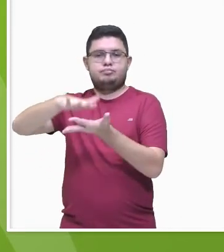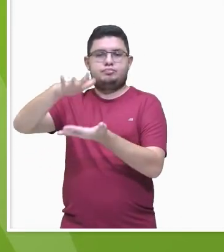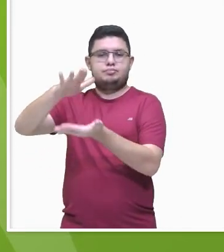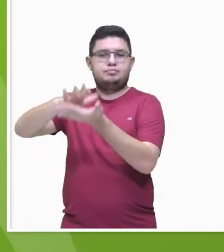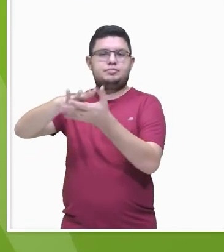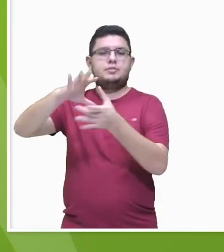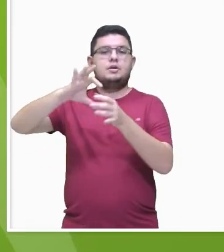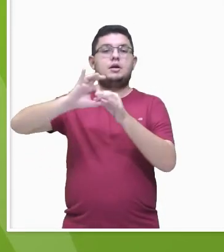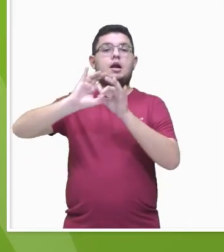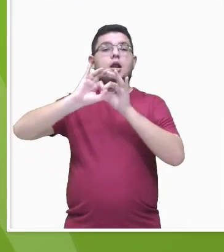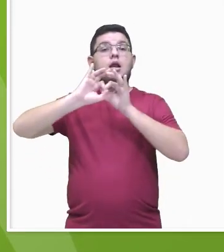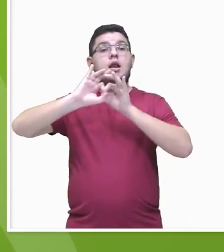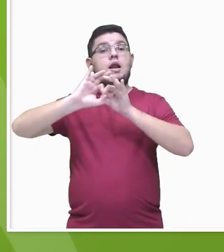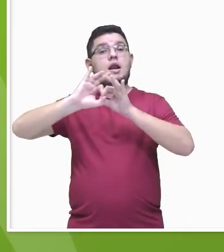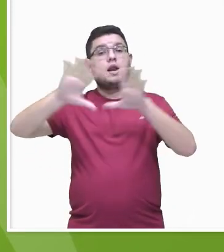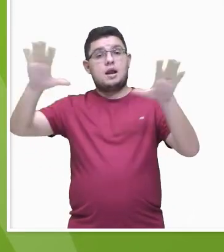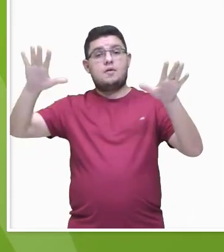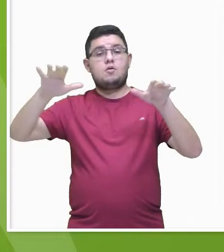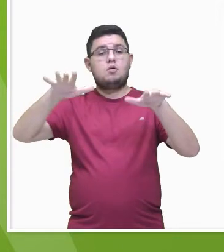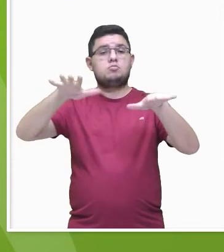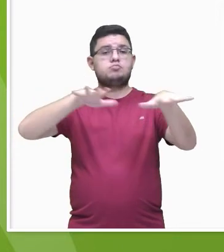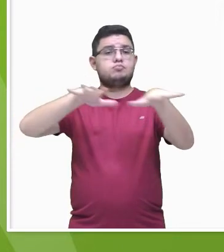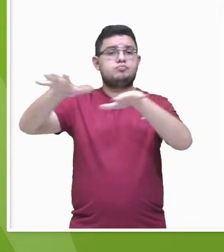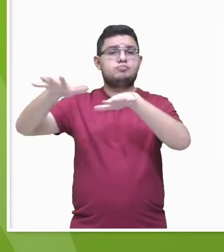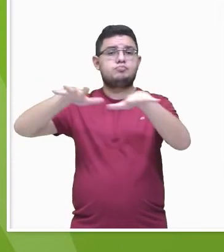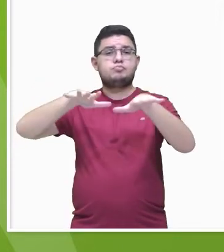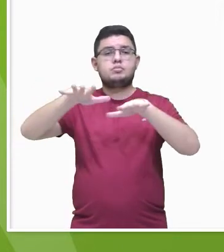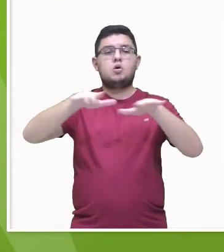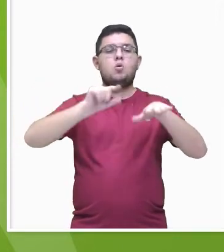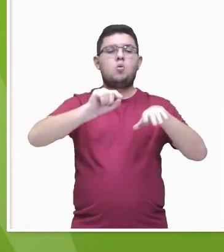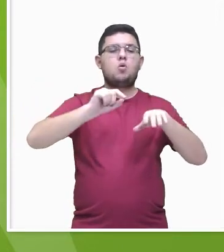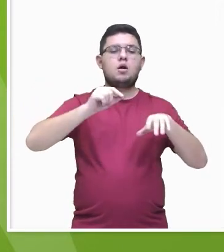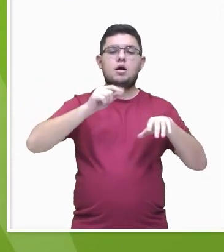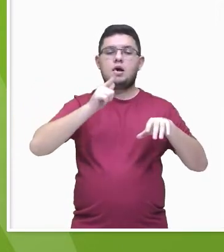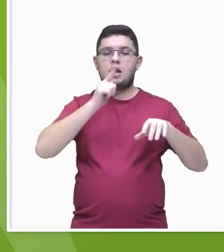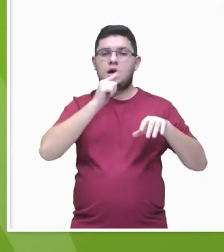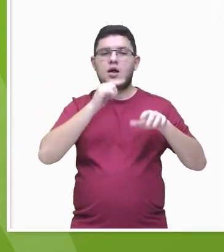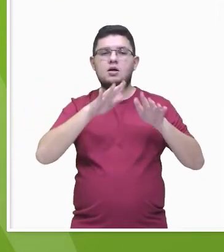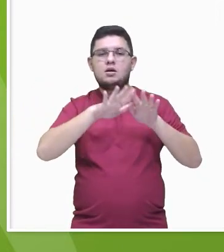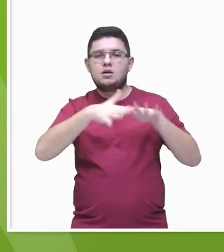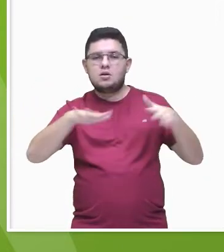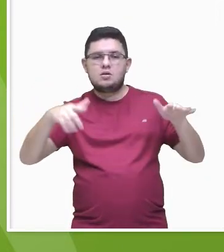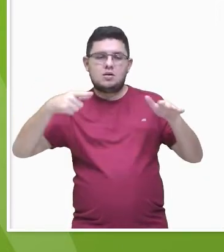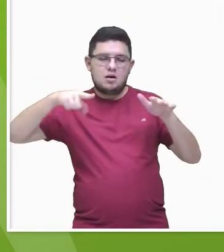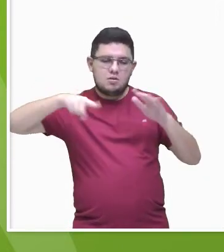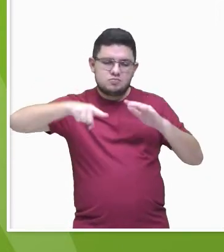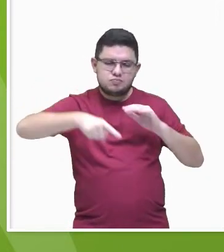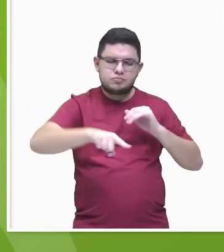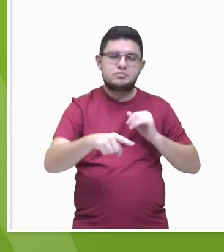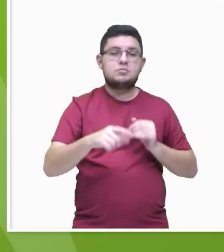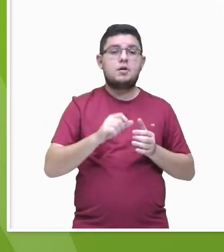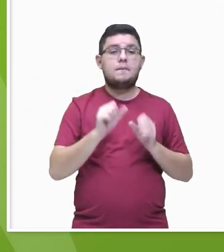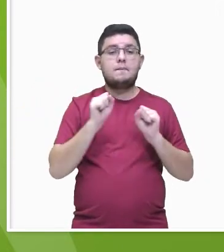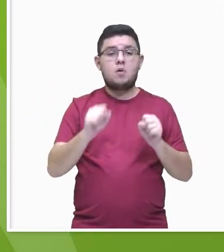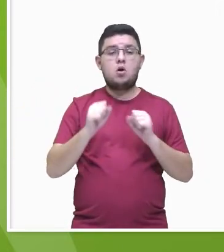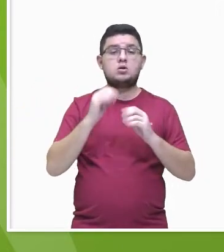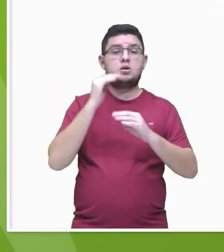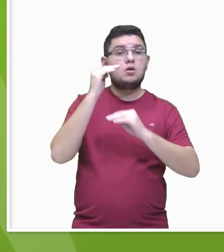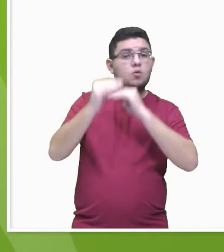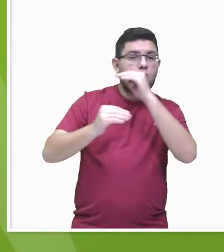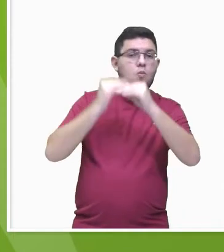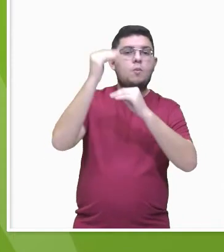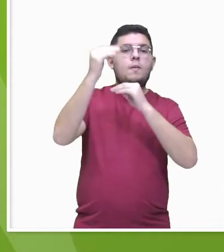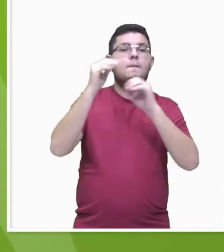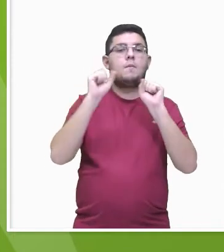ali se locomovendo pelo fundo do mar. E aí ele pode se desenvolver, né? Crescer aí, ó, um macho ou